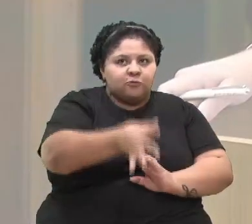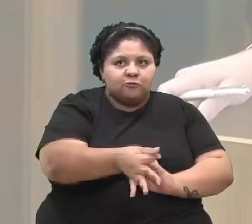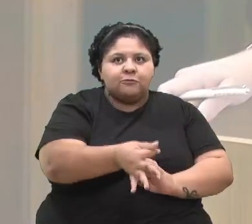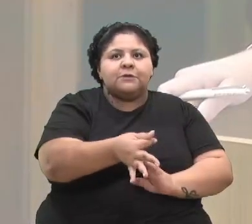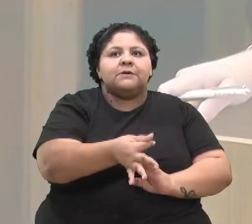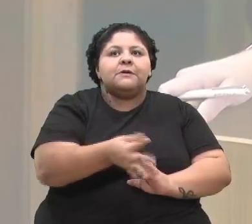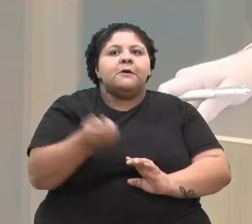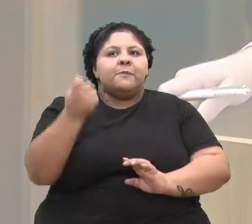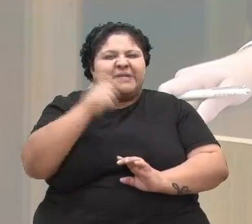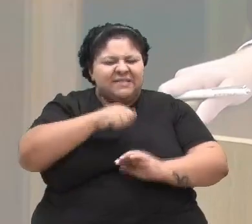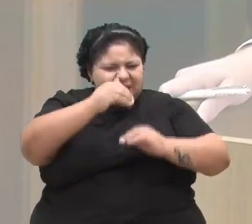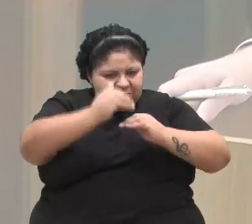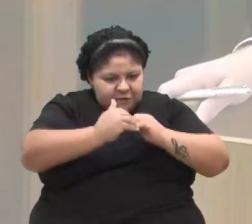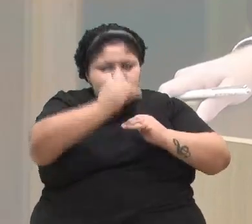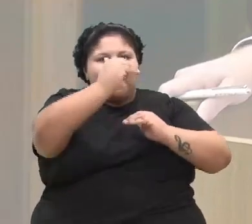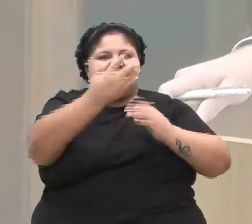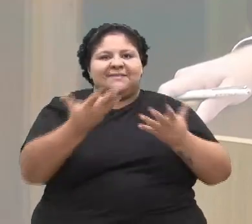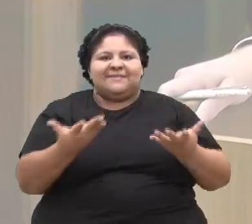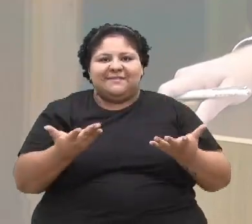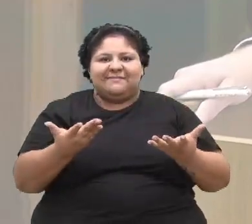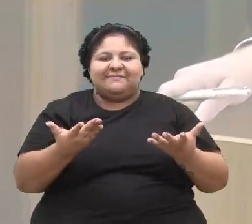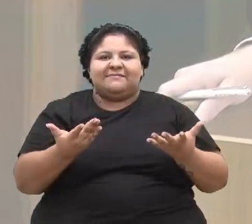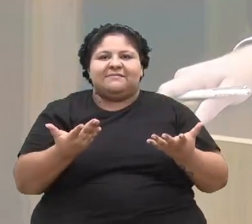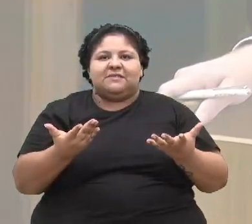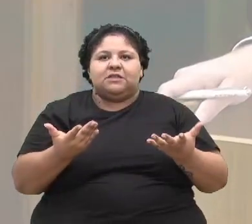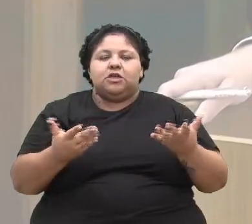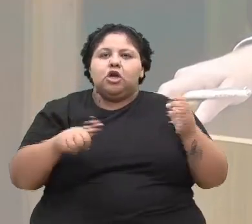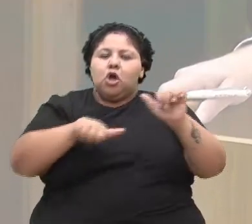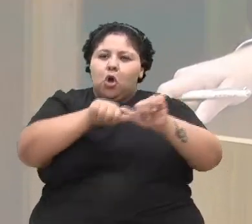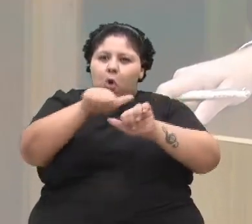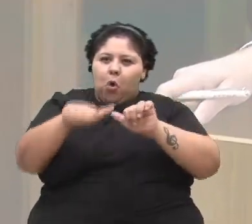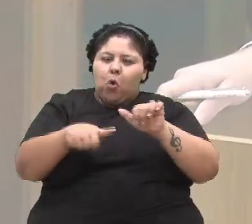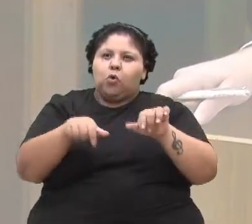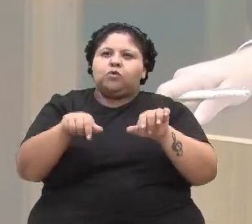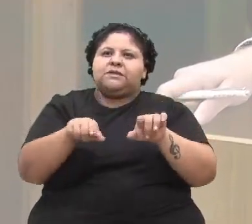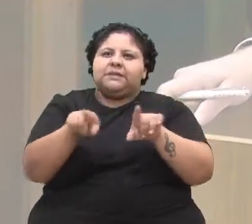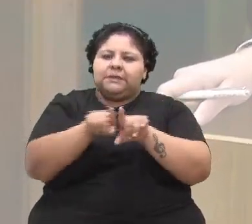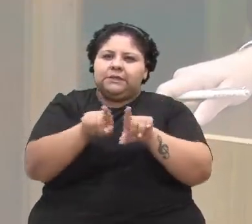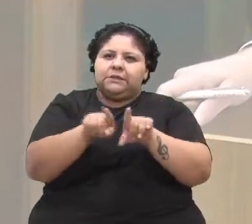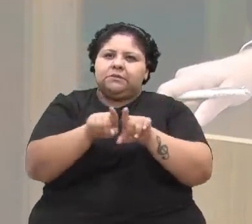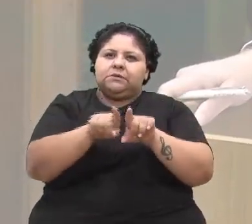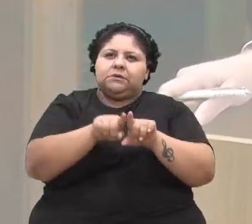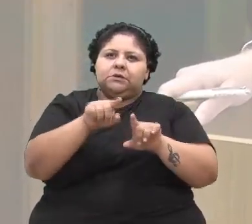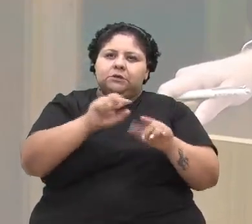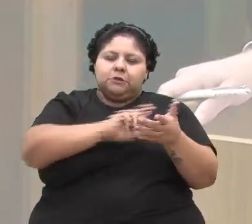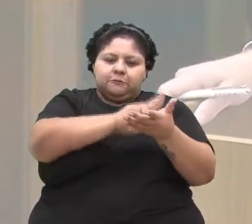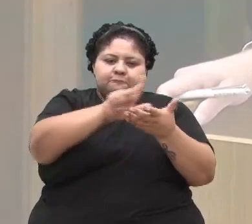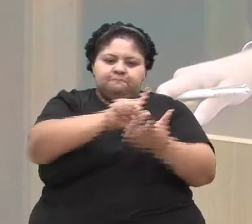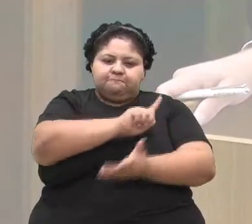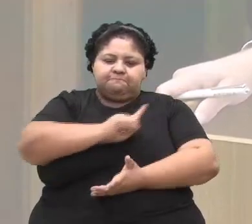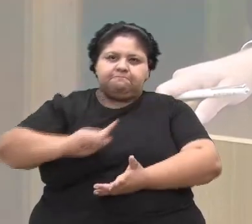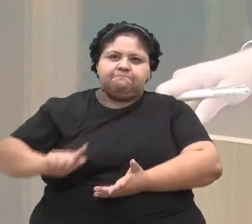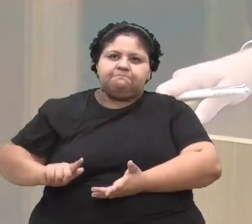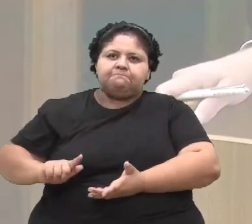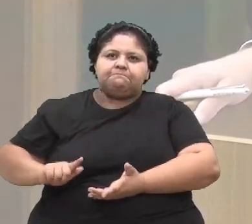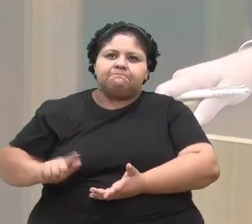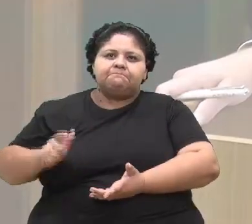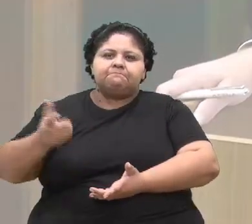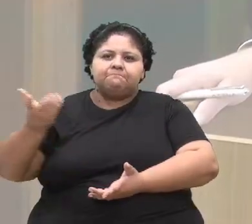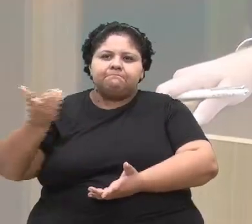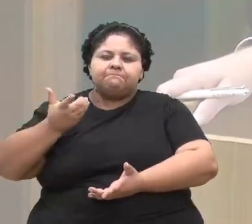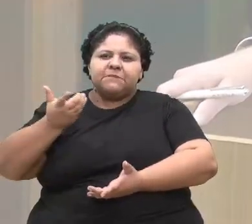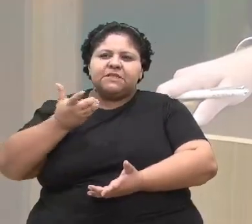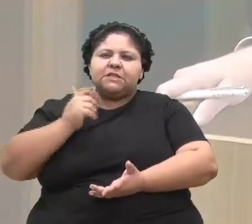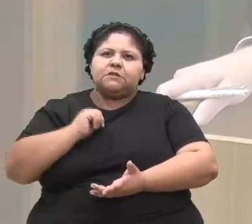esta parceria. Outra demonstração foi de que vários governos também estavam tentando